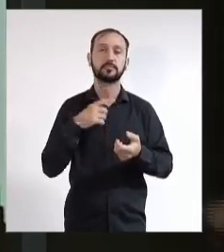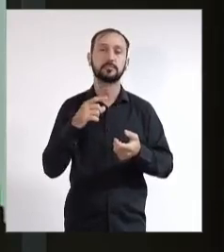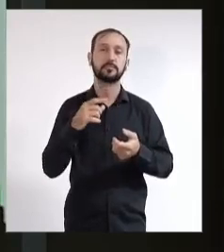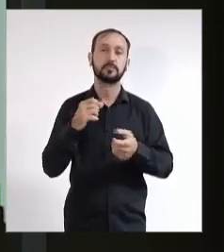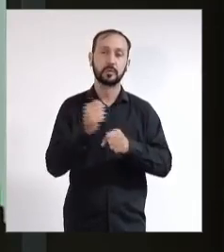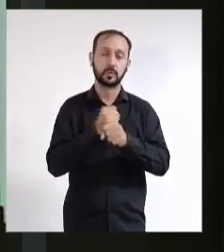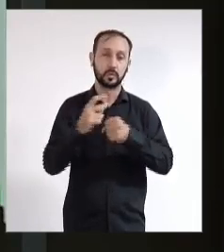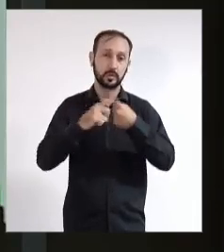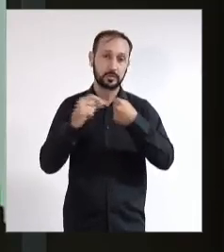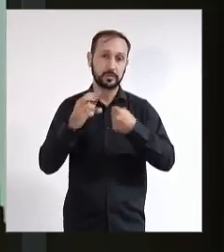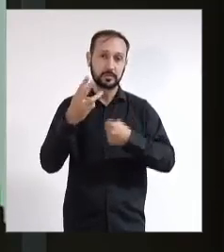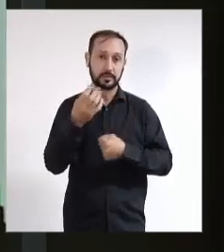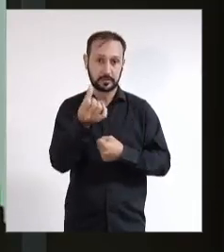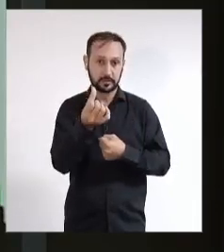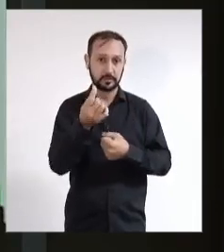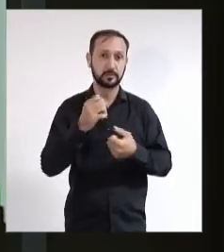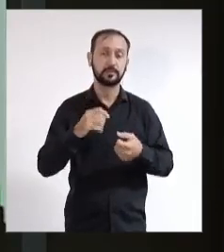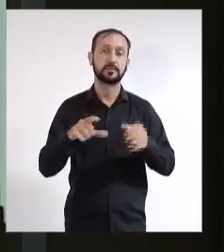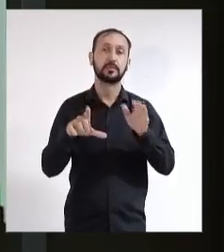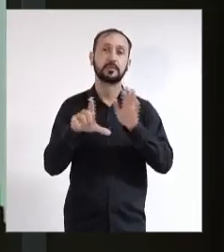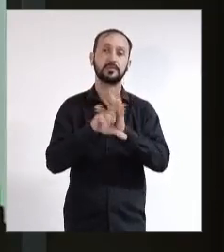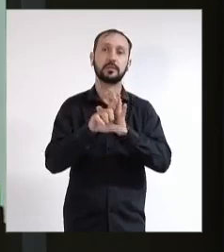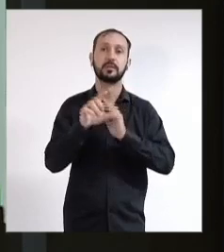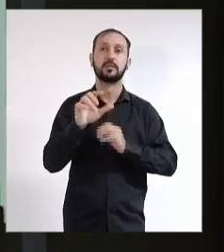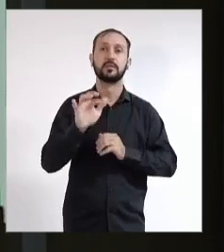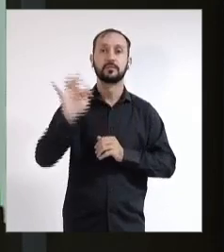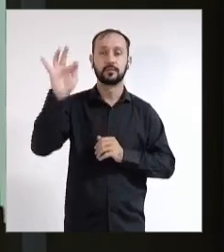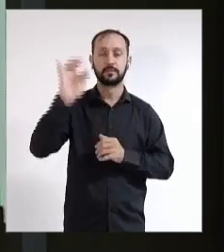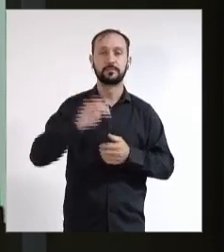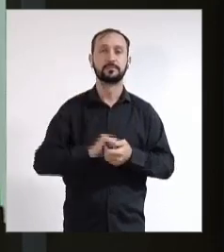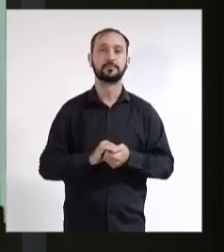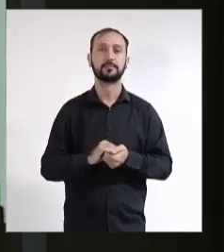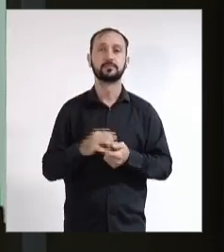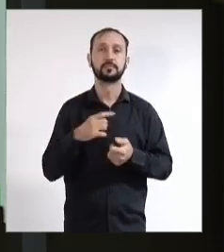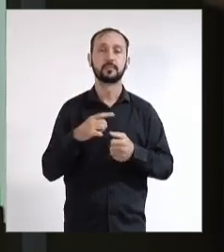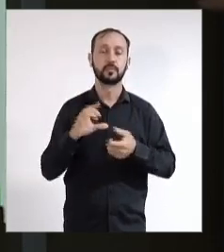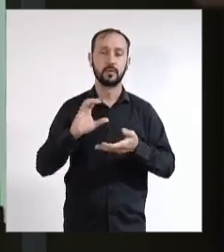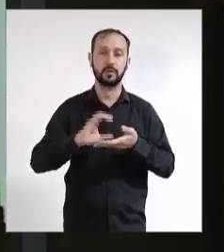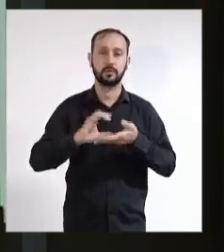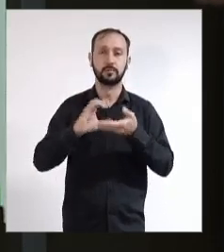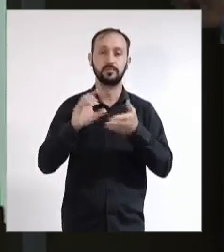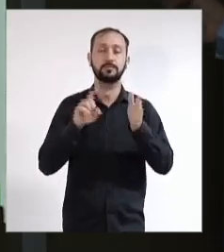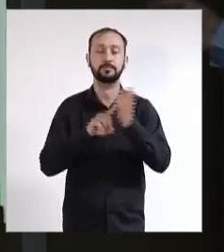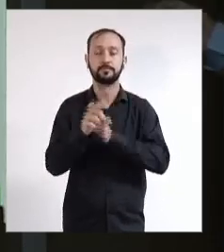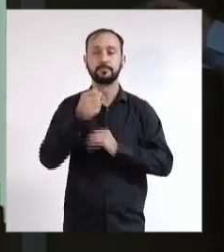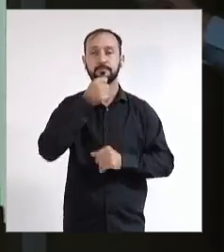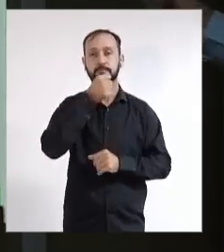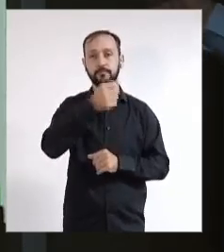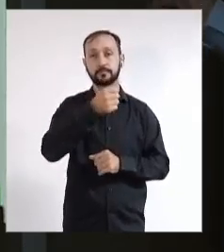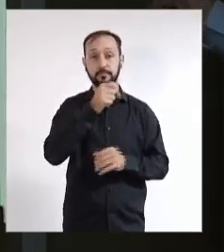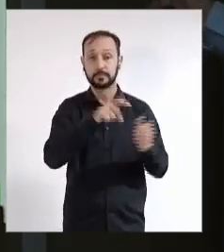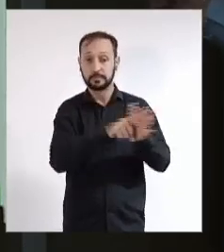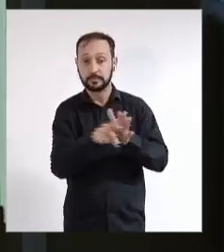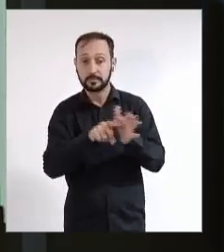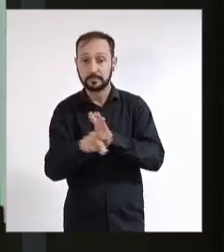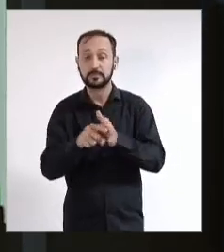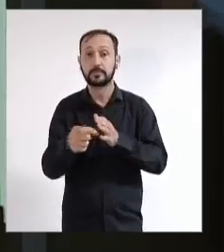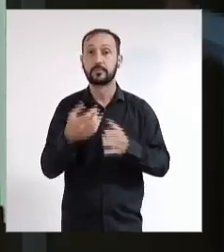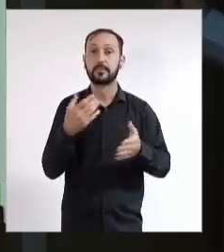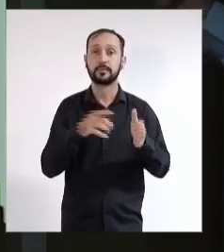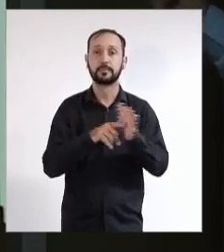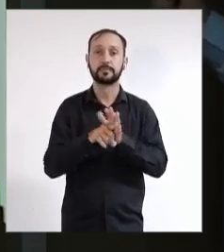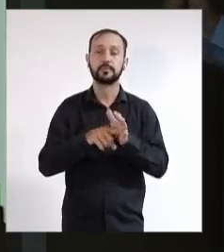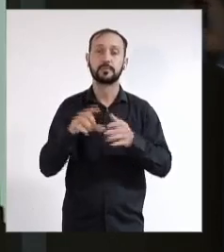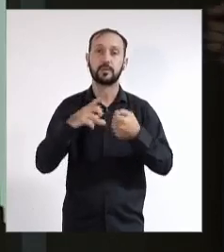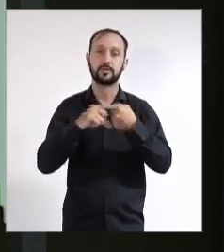36 nook da lei federal os conselhos consultivos que são bastante importantes para a gestão das unidades gravação através